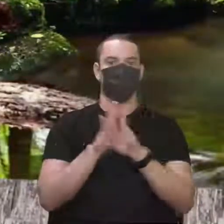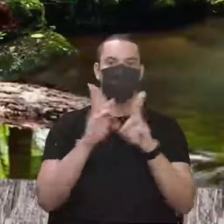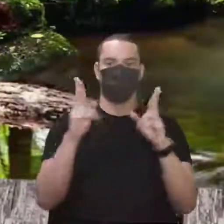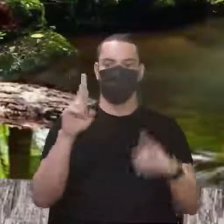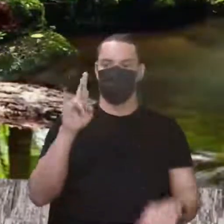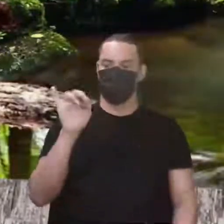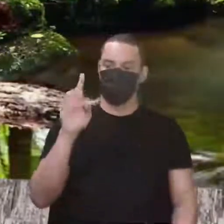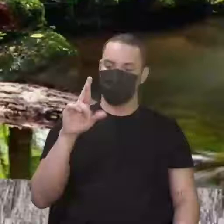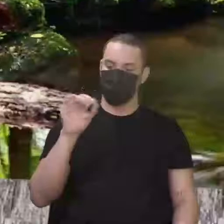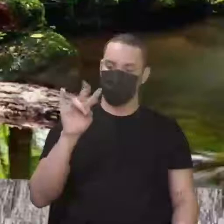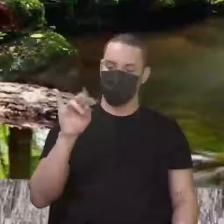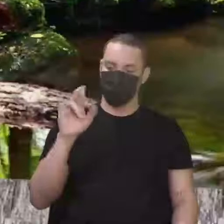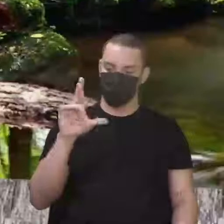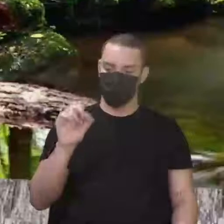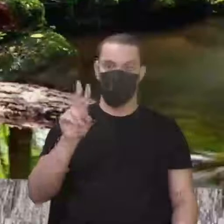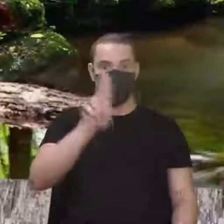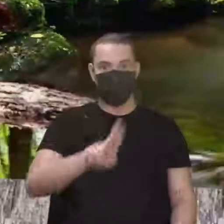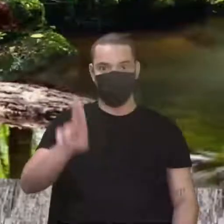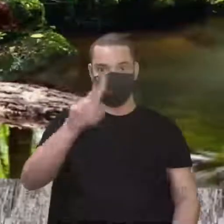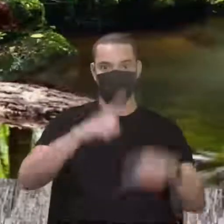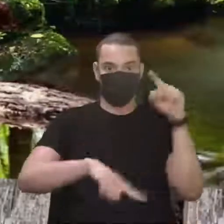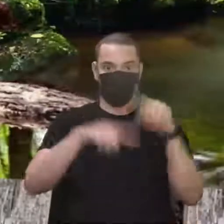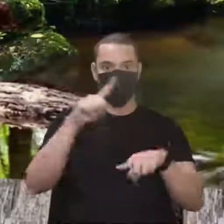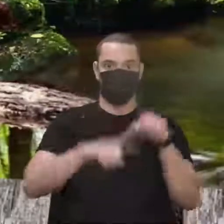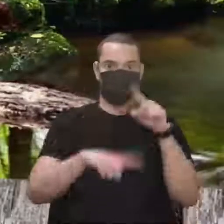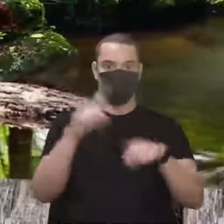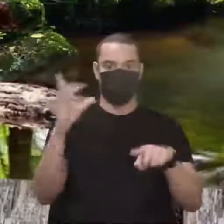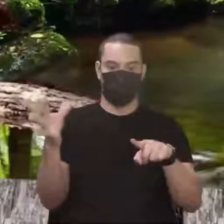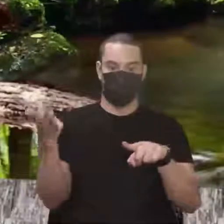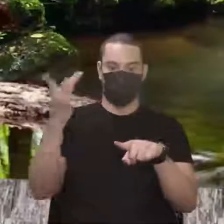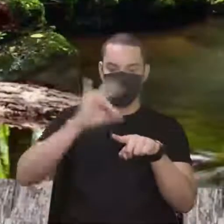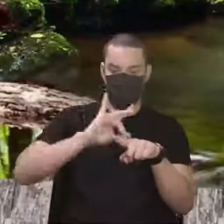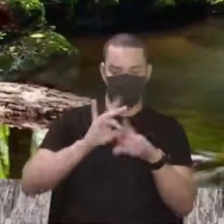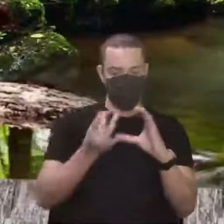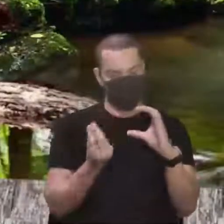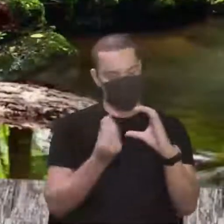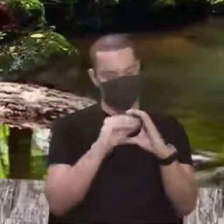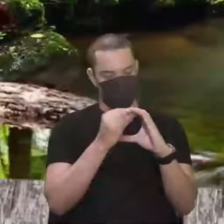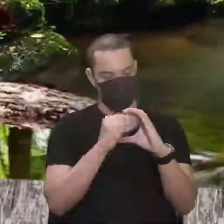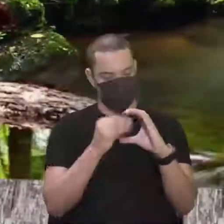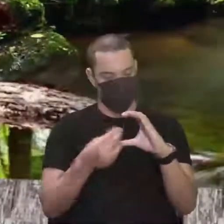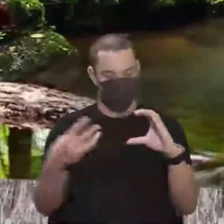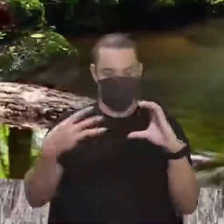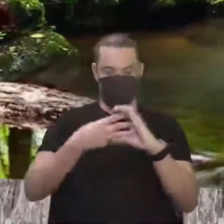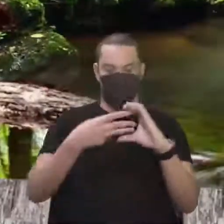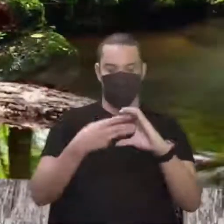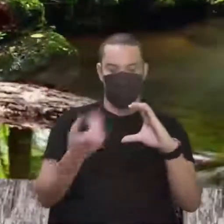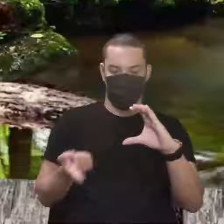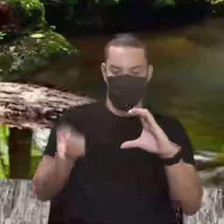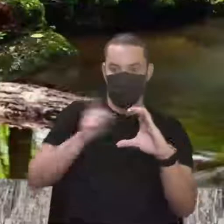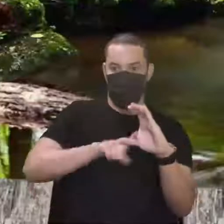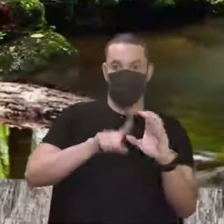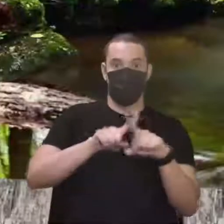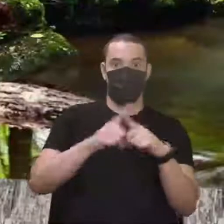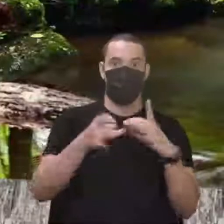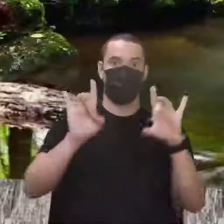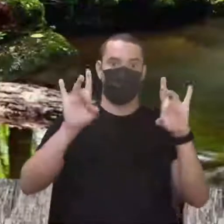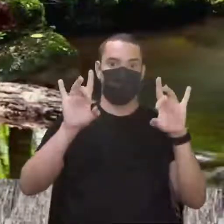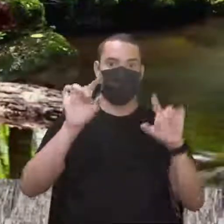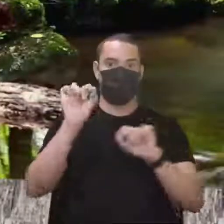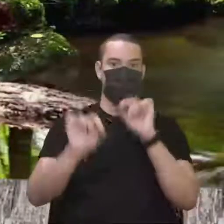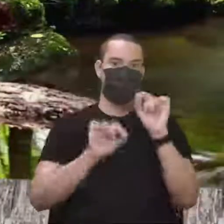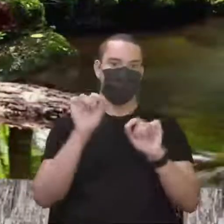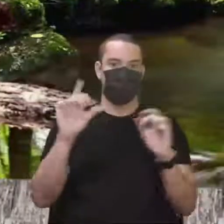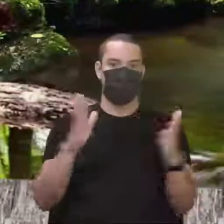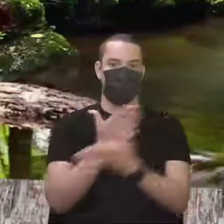retrovírus, utilizar essa ferramenta, impregnar o seu material genético na célula hospedeira, mas especificamente